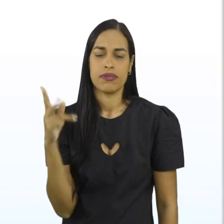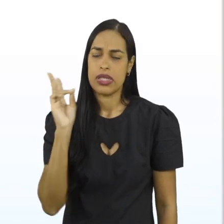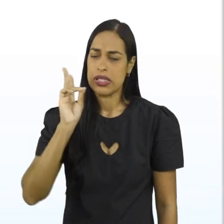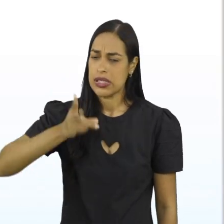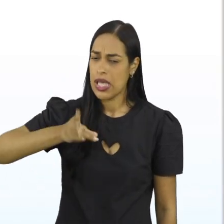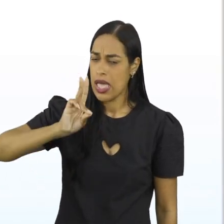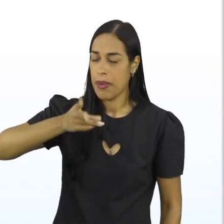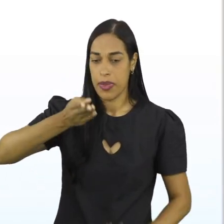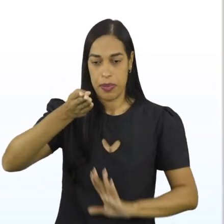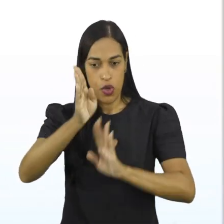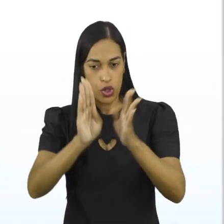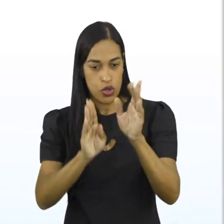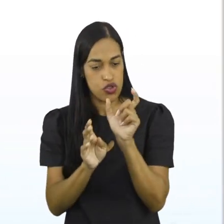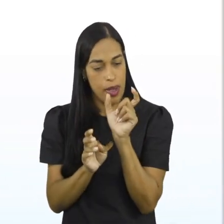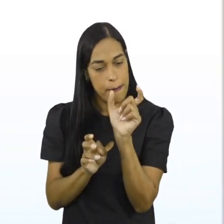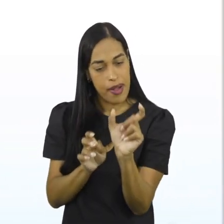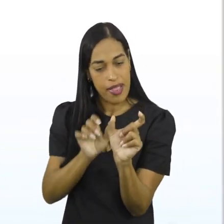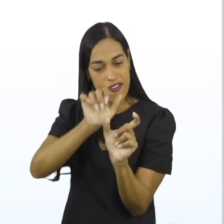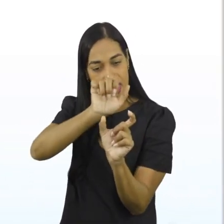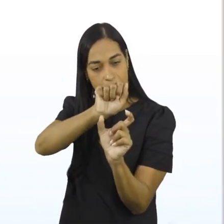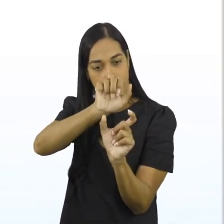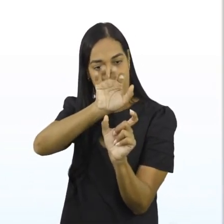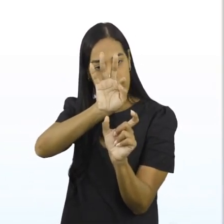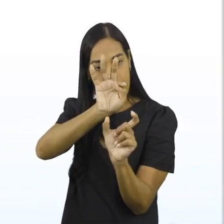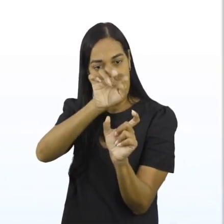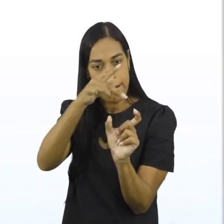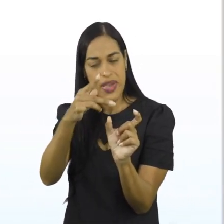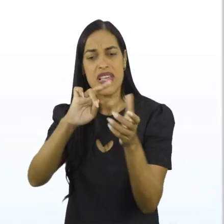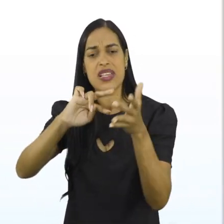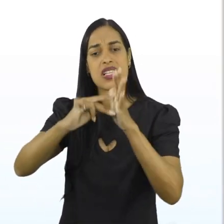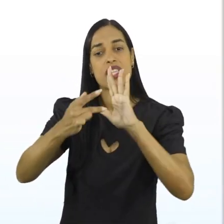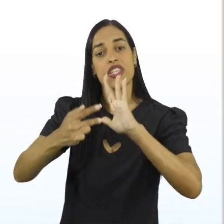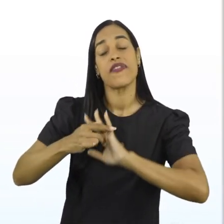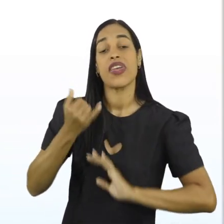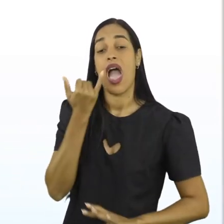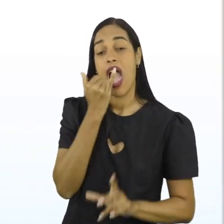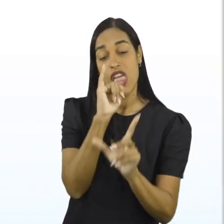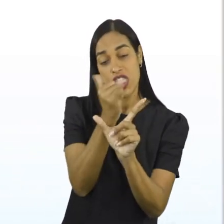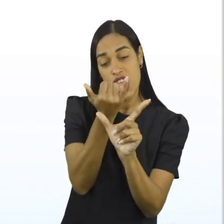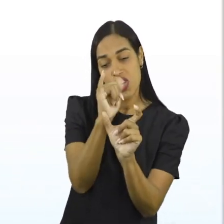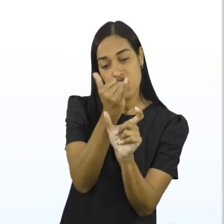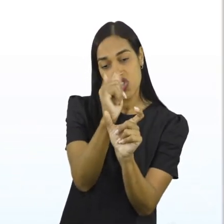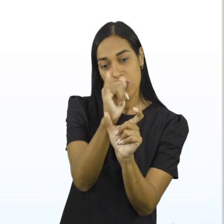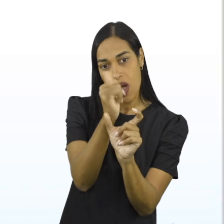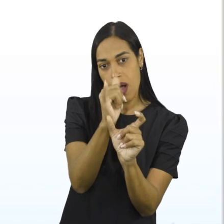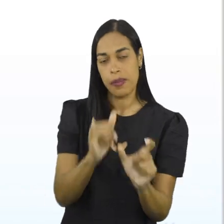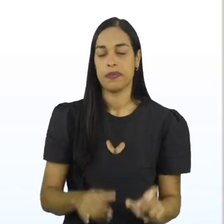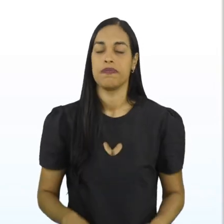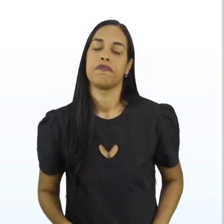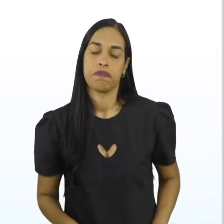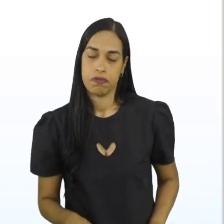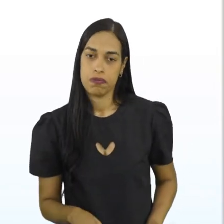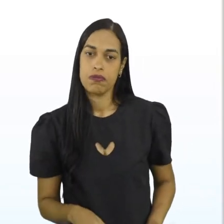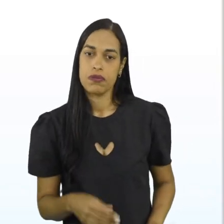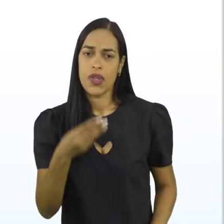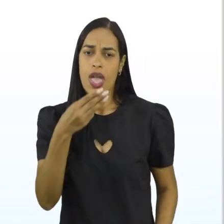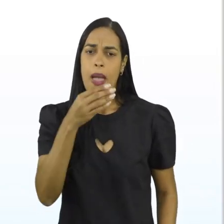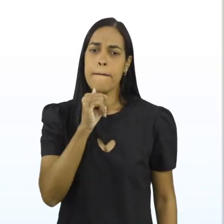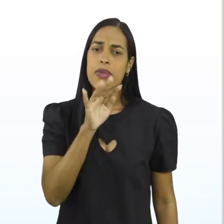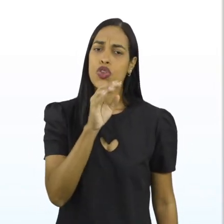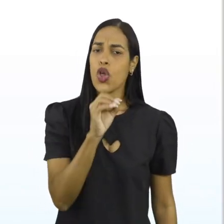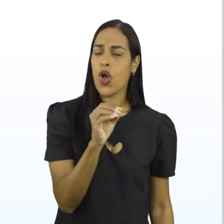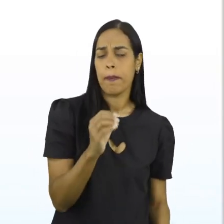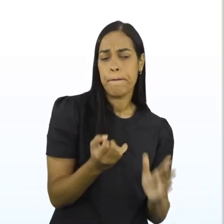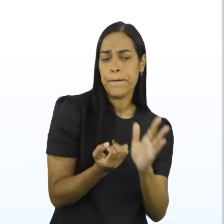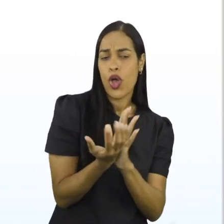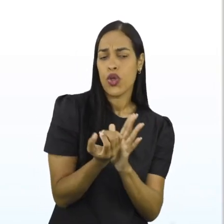vez na biologia que você pega essa sigla ATP, ATP significa energia. Agora, qual é o detalhe? A mitocôndria vai produzir ATP aonde?